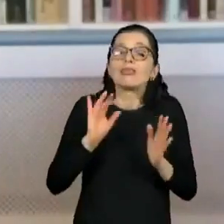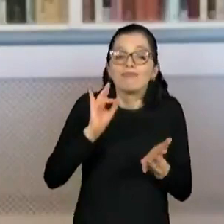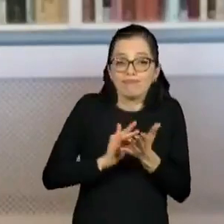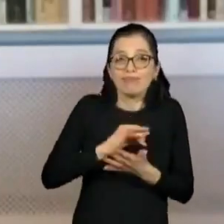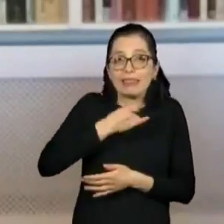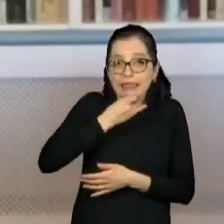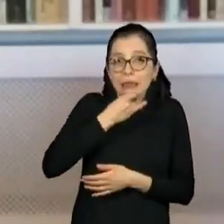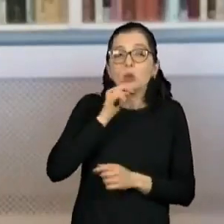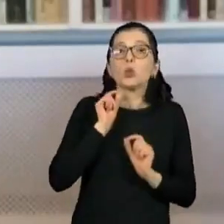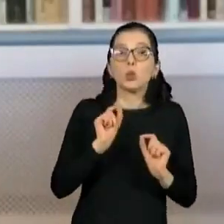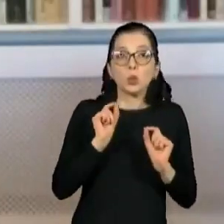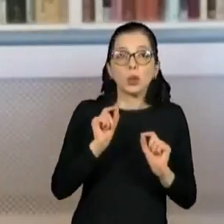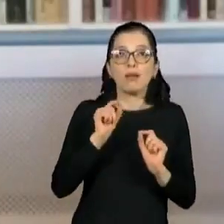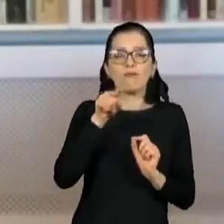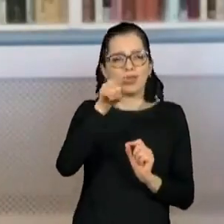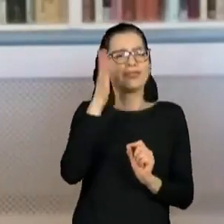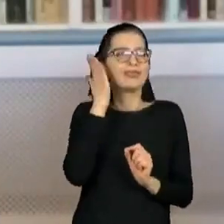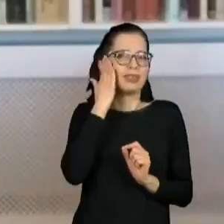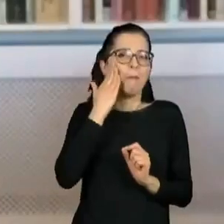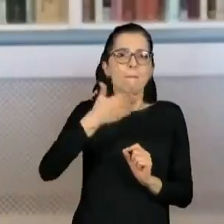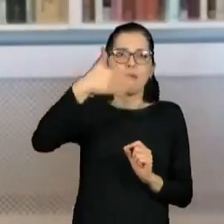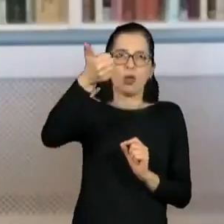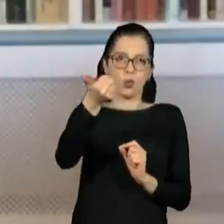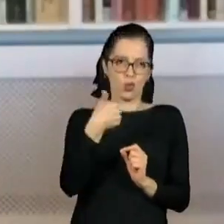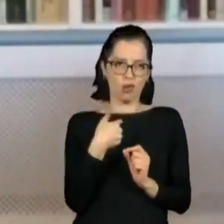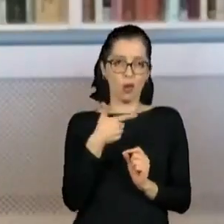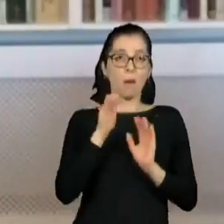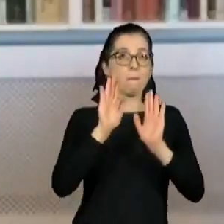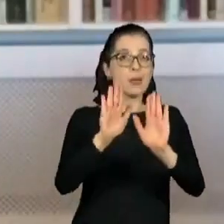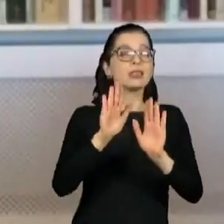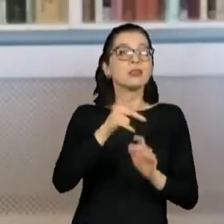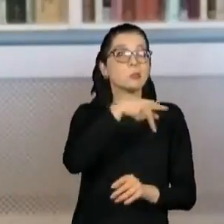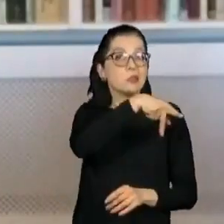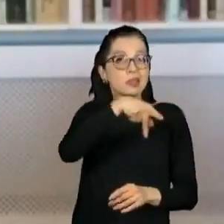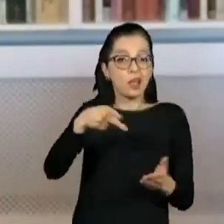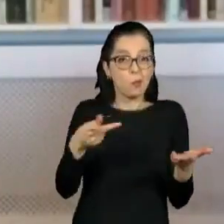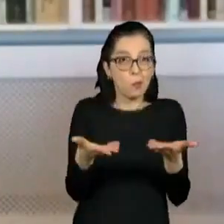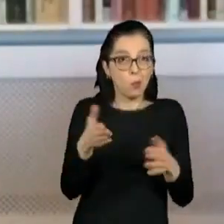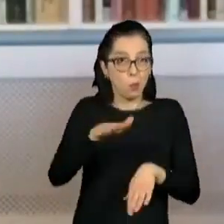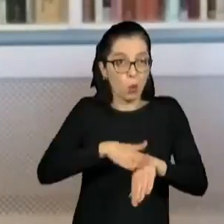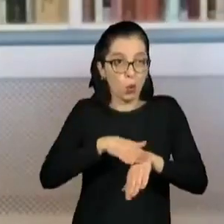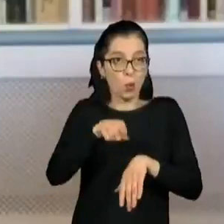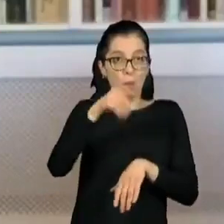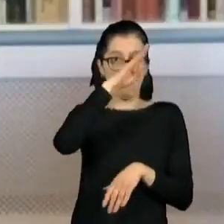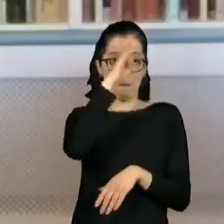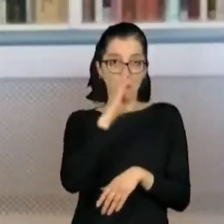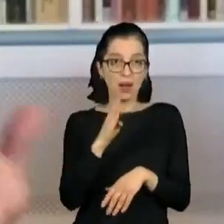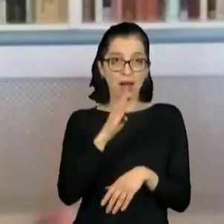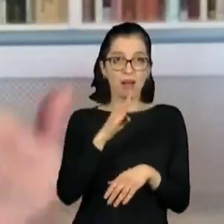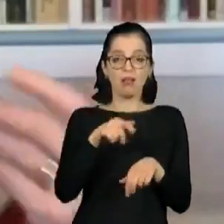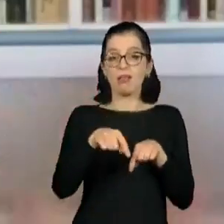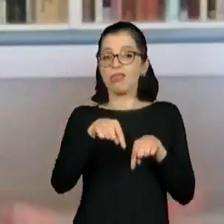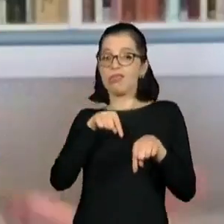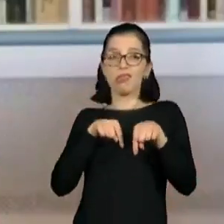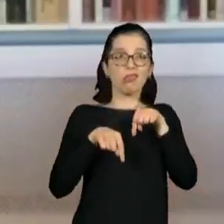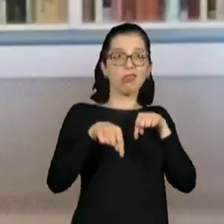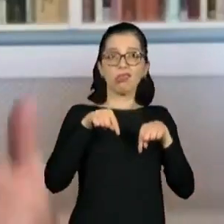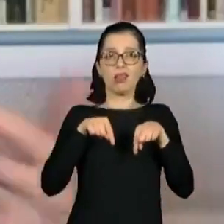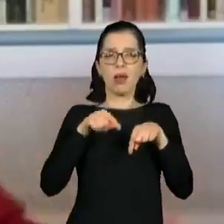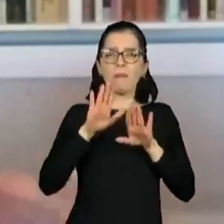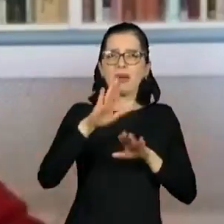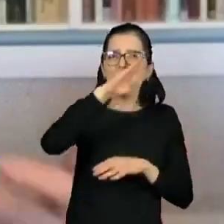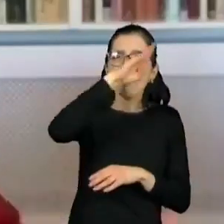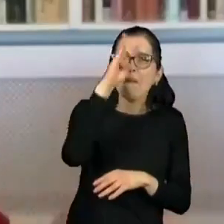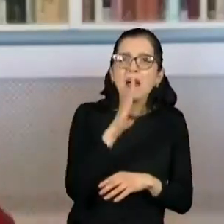2007 tenha nenhum não é que mais perto da noite da anda de estar em casa brasileiras de inglês a cores beleza